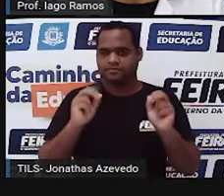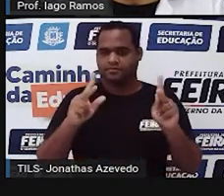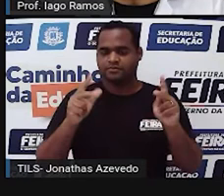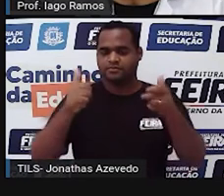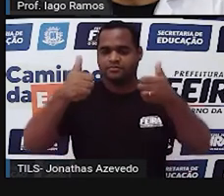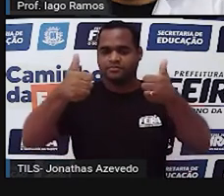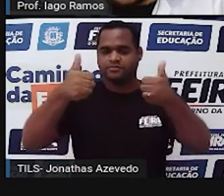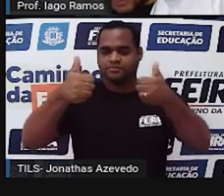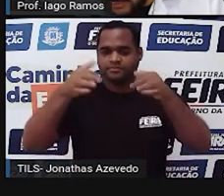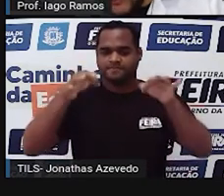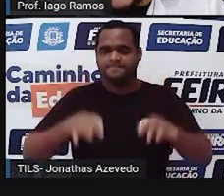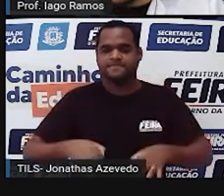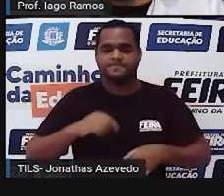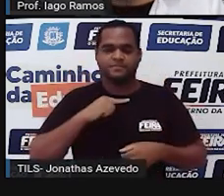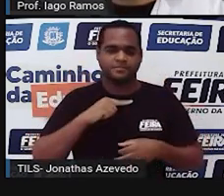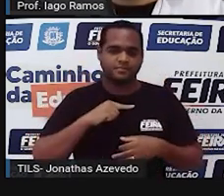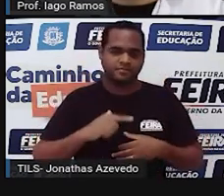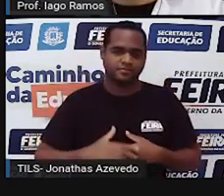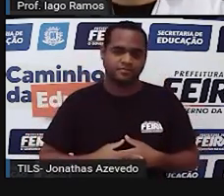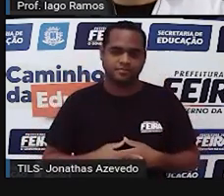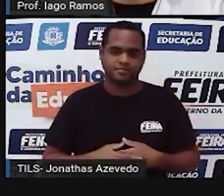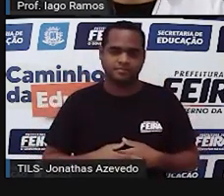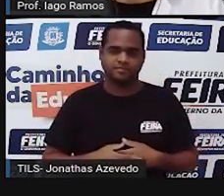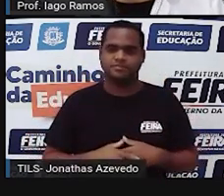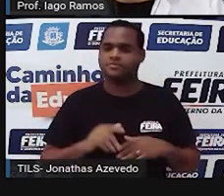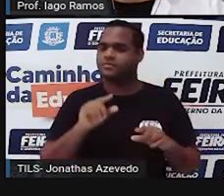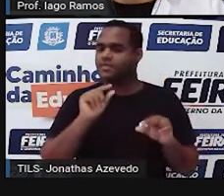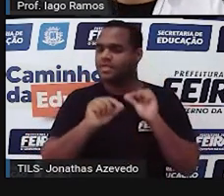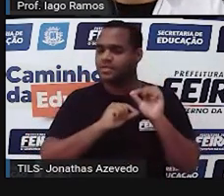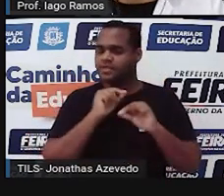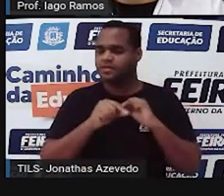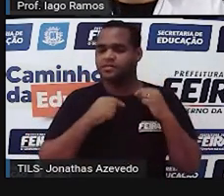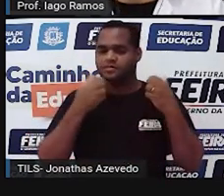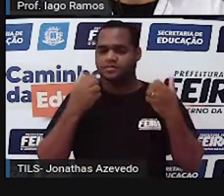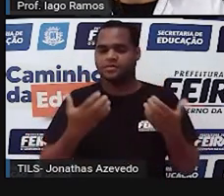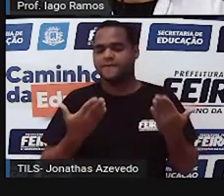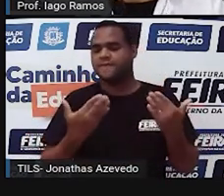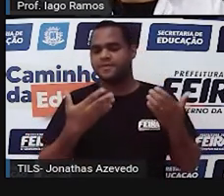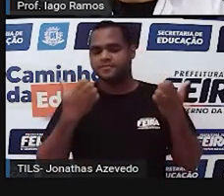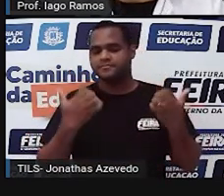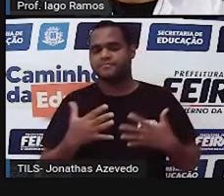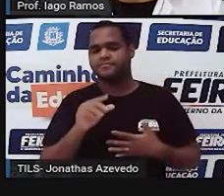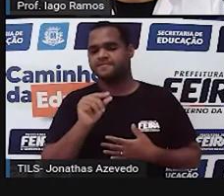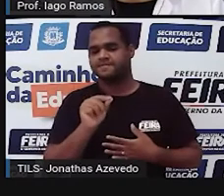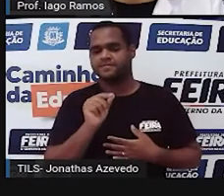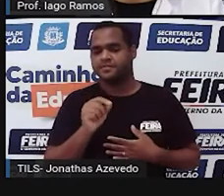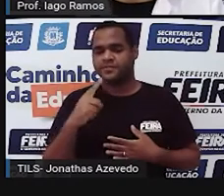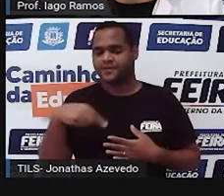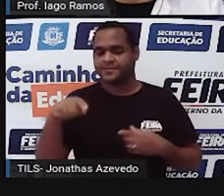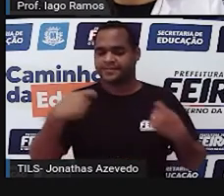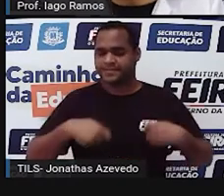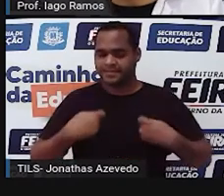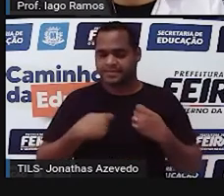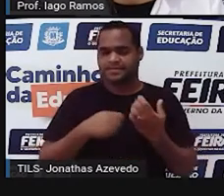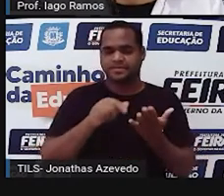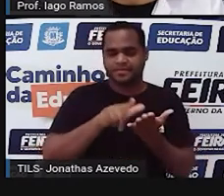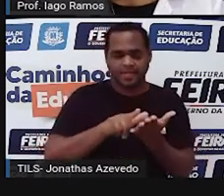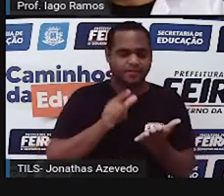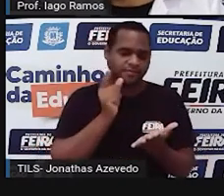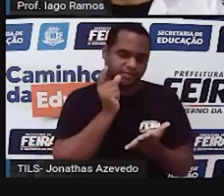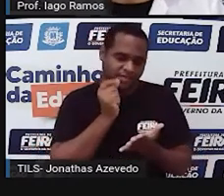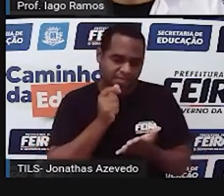ai Tá bom então como é que a gente vai fazer isso é por isso né que a gente precisa do caderno